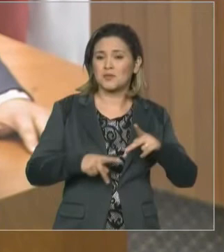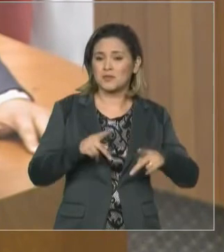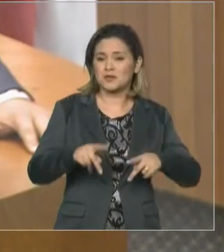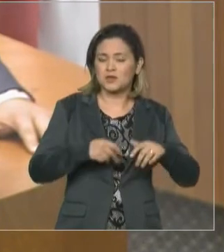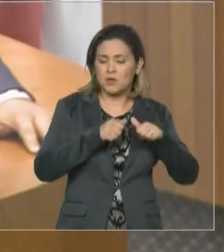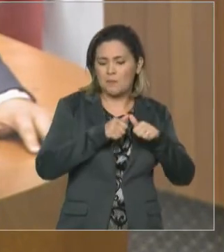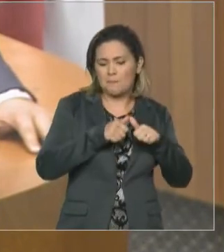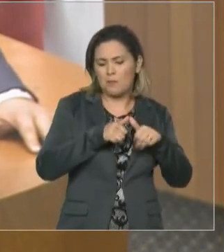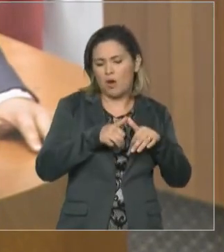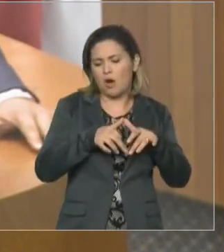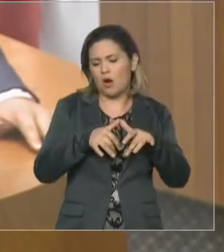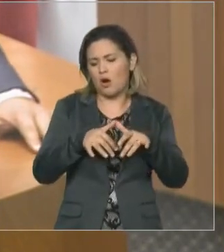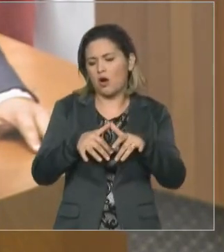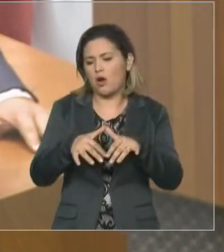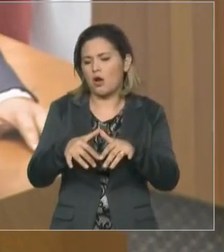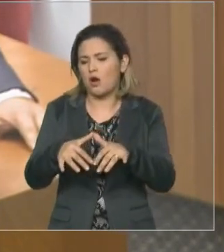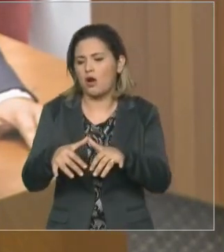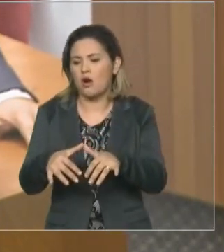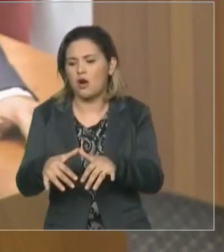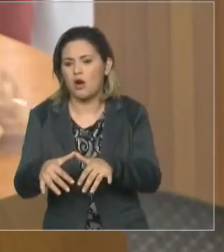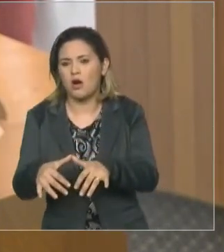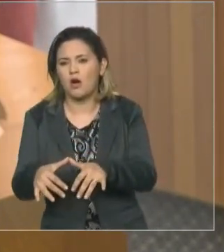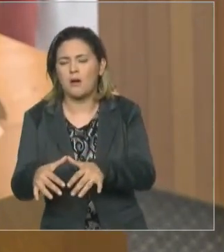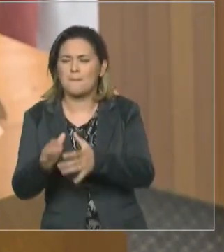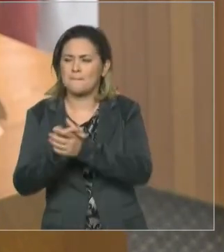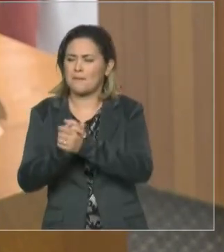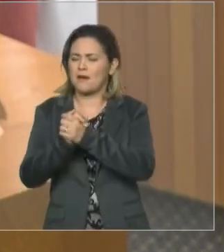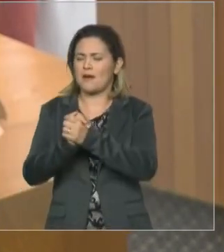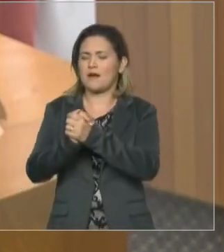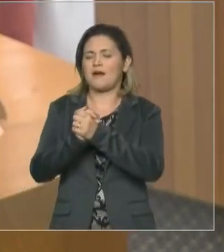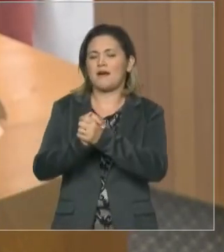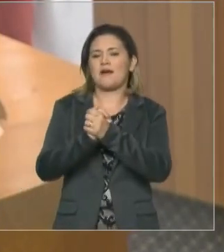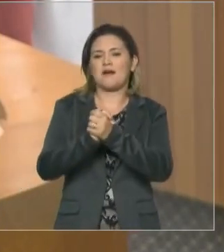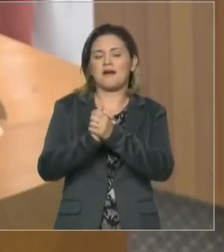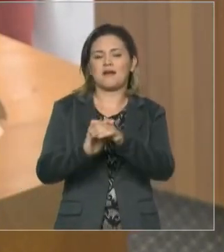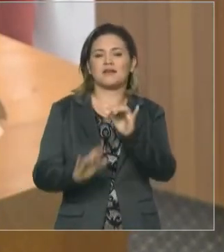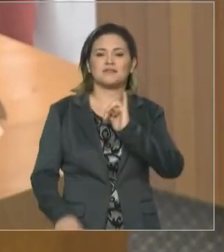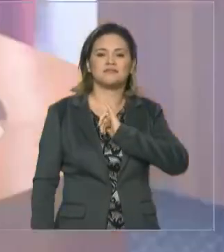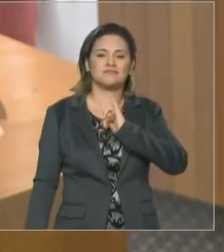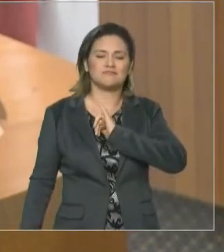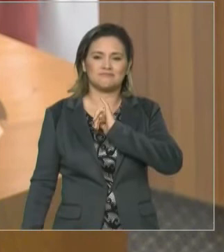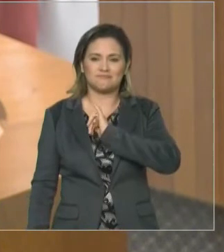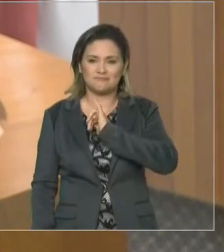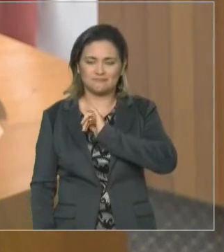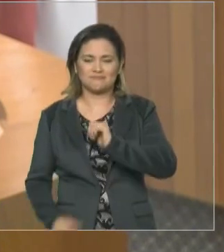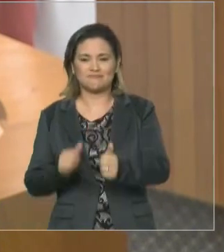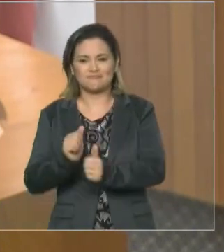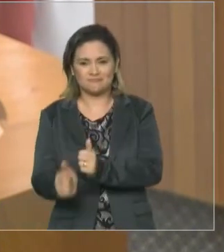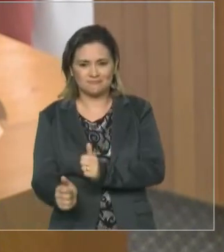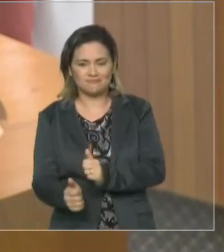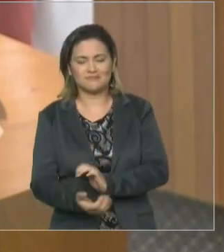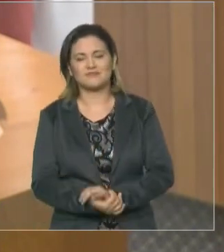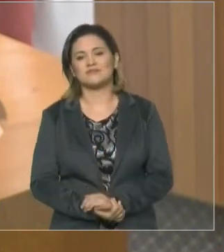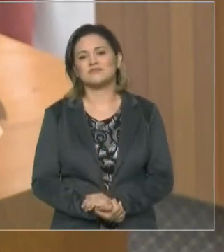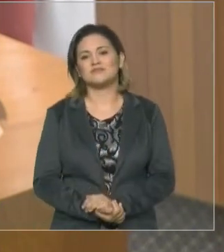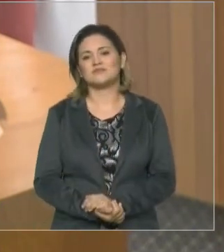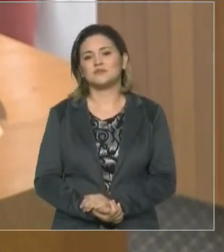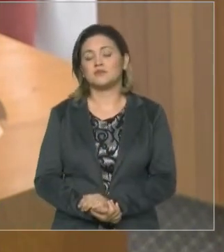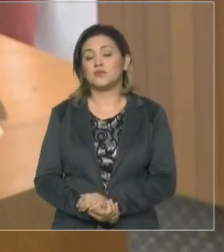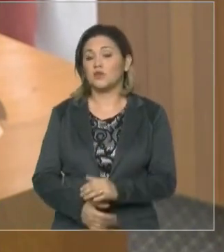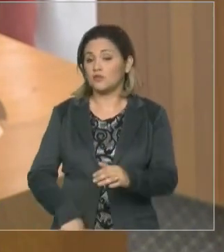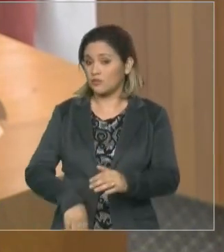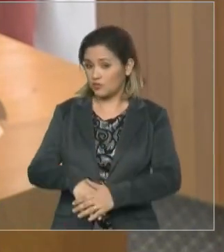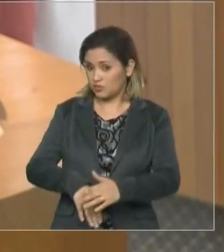ruas de Imperatriz. E a gente percebe o quanto o futebol é envolvente. Ele nos dá lições, o futebol nos dá